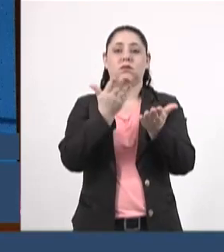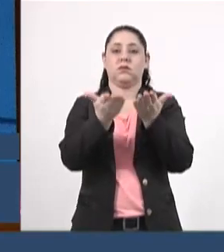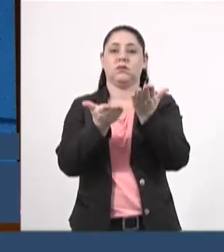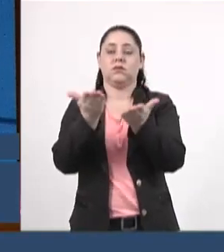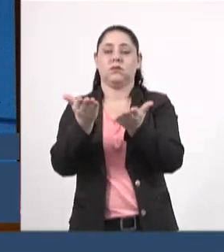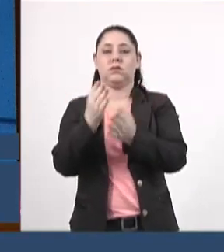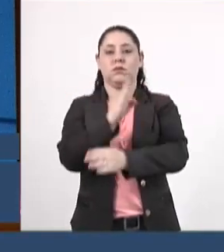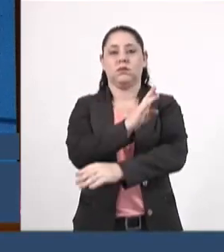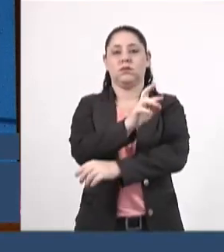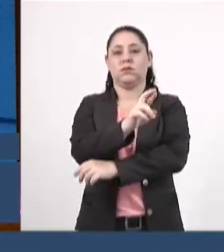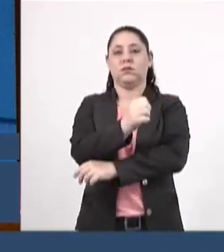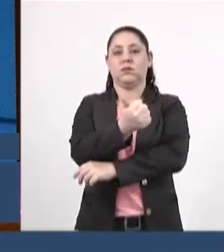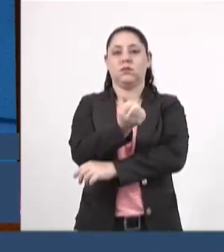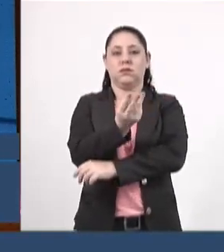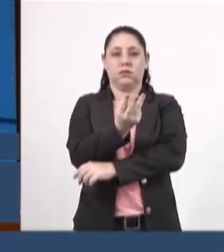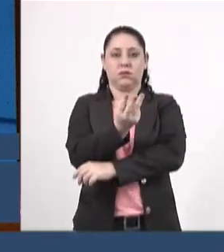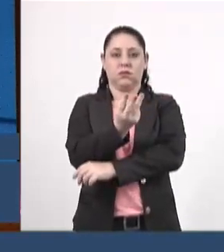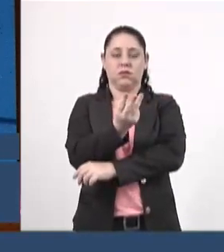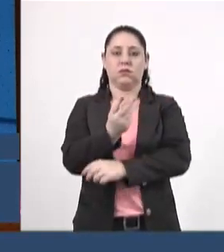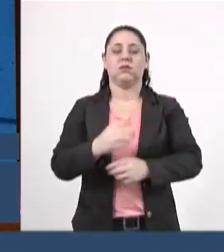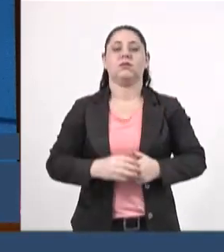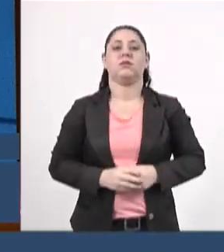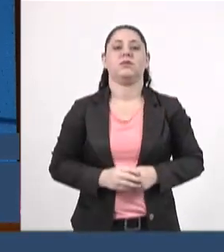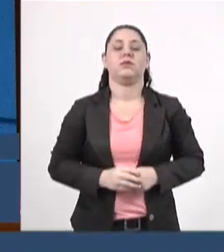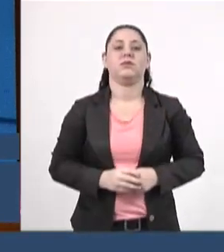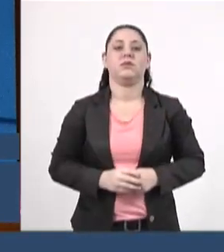rodovia BR-163.